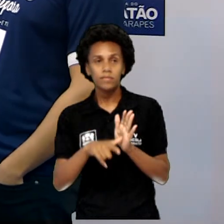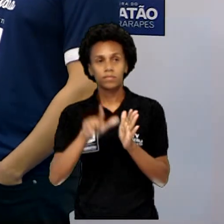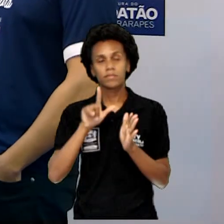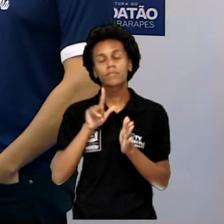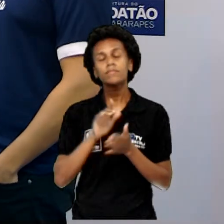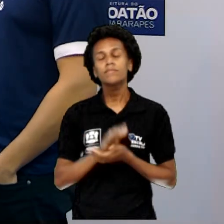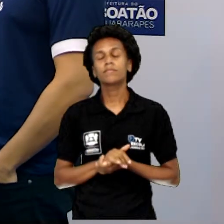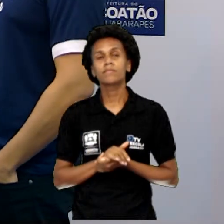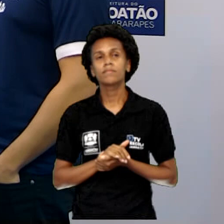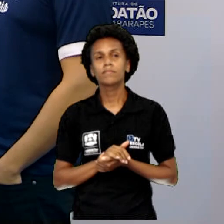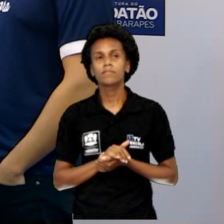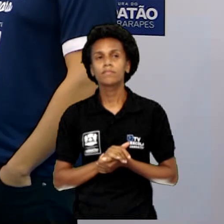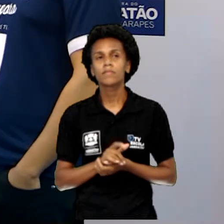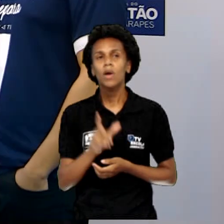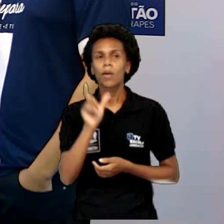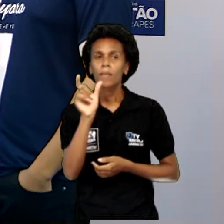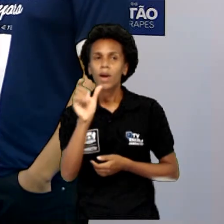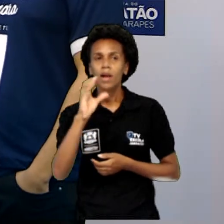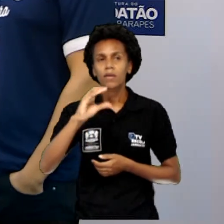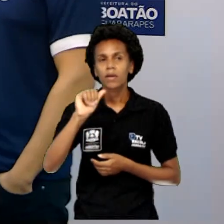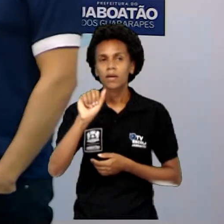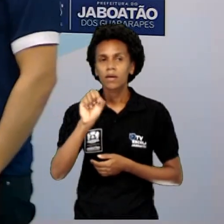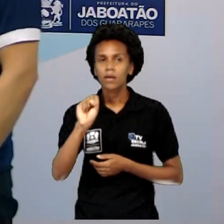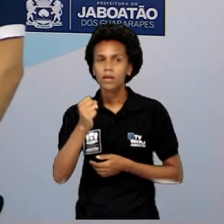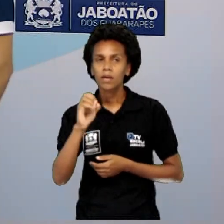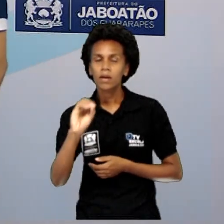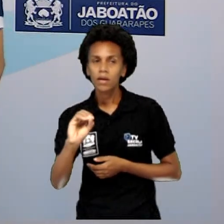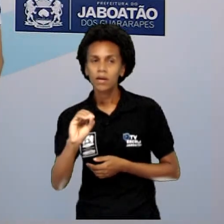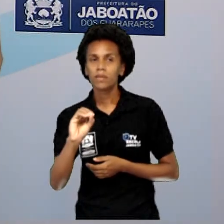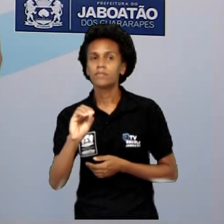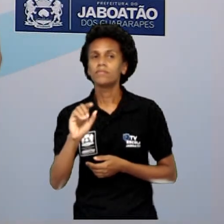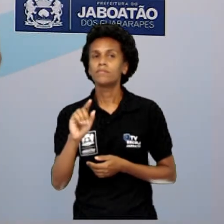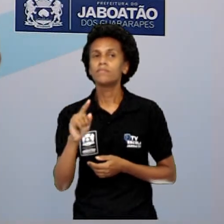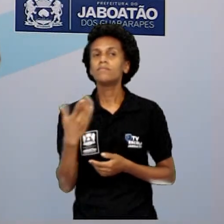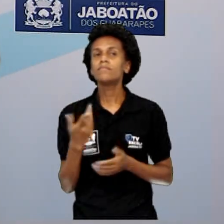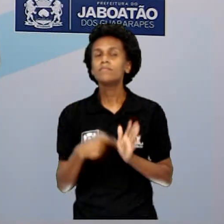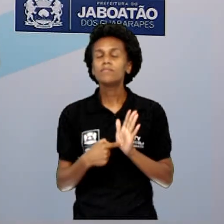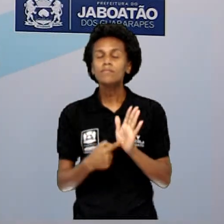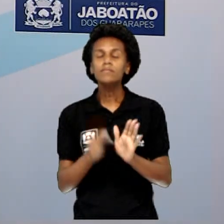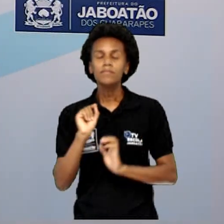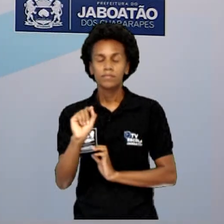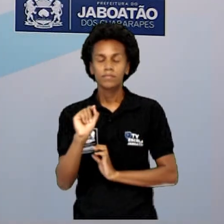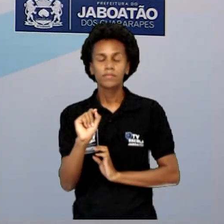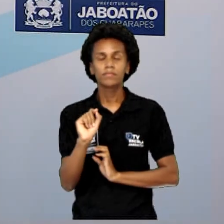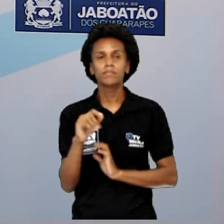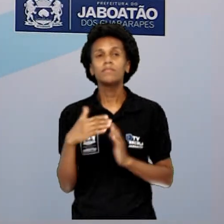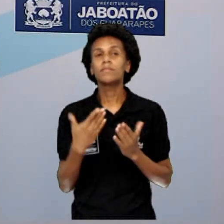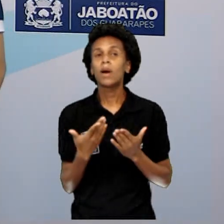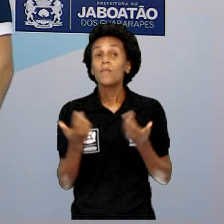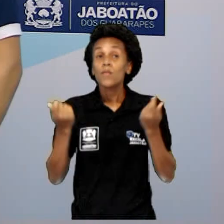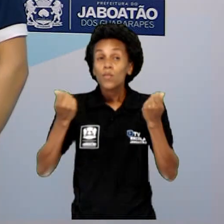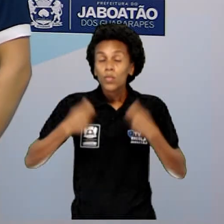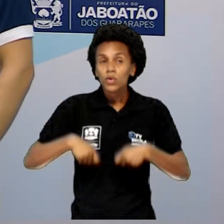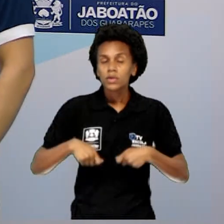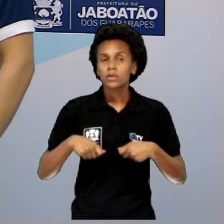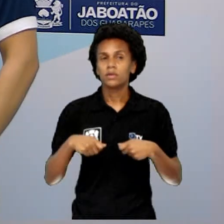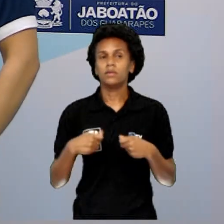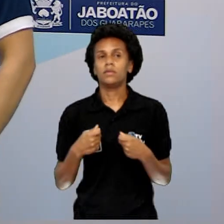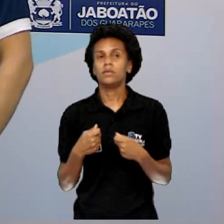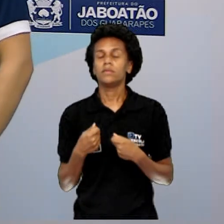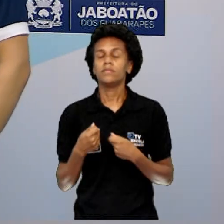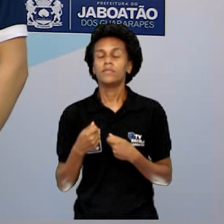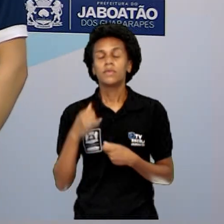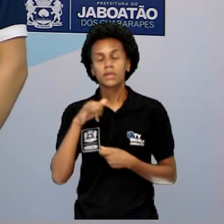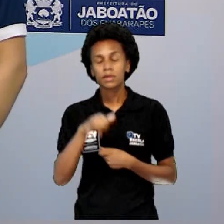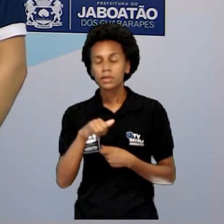caso, ele indica para a gente que seria uma possibilidade. Se nós tivéssemos sido avisados com antecedência, participaríamos